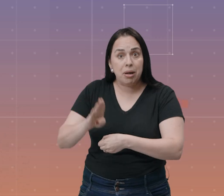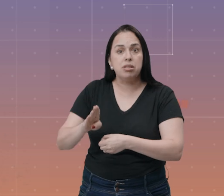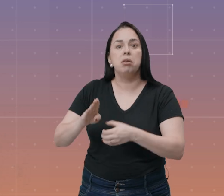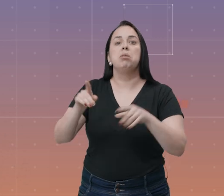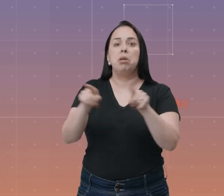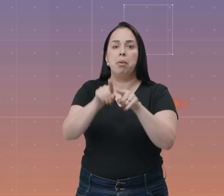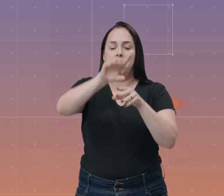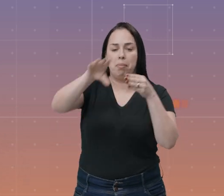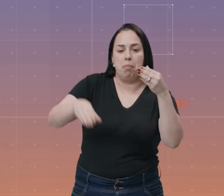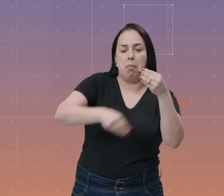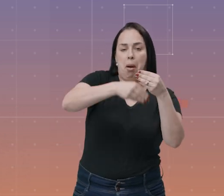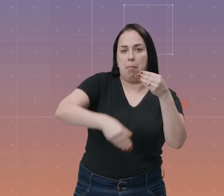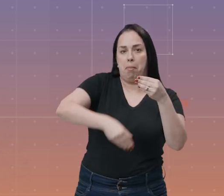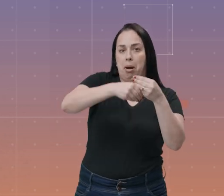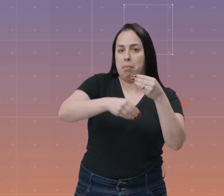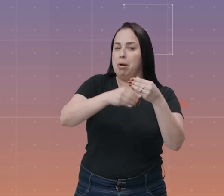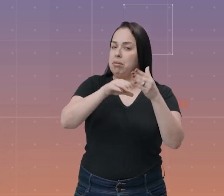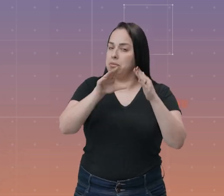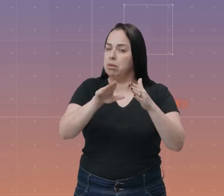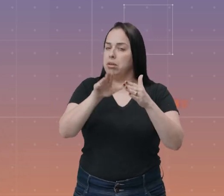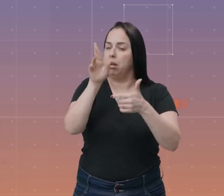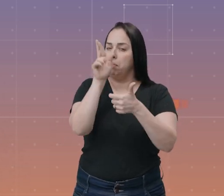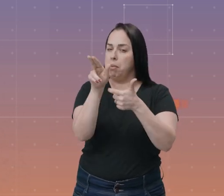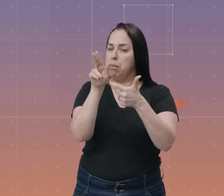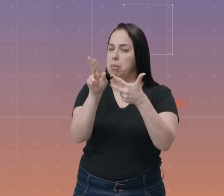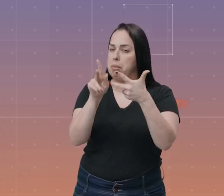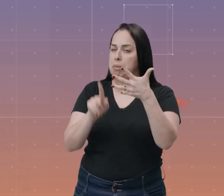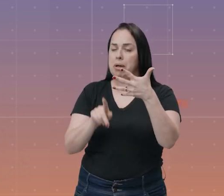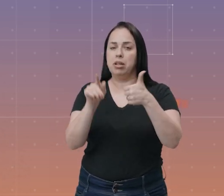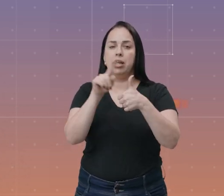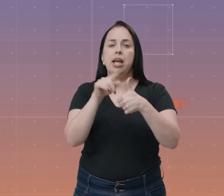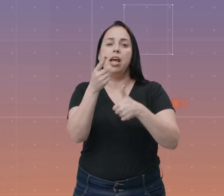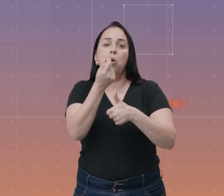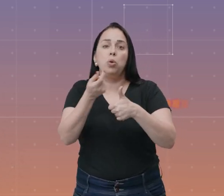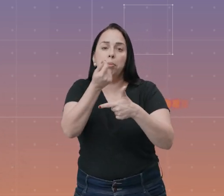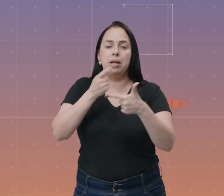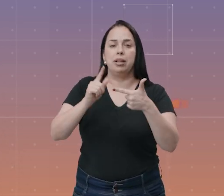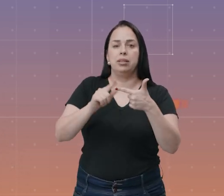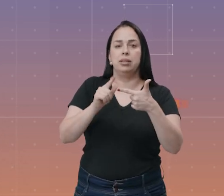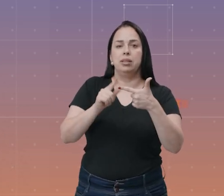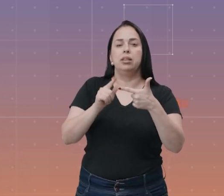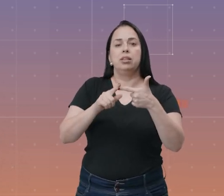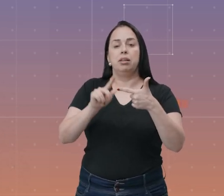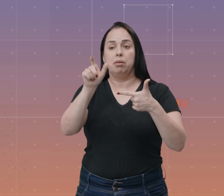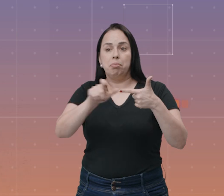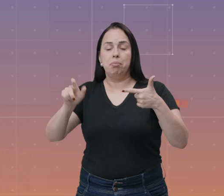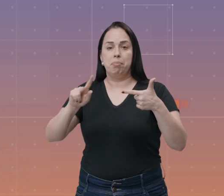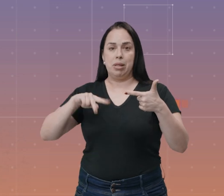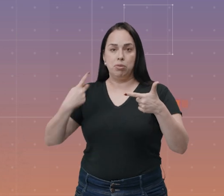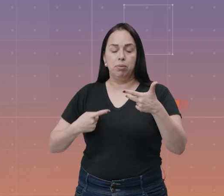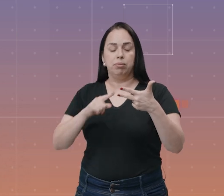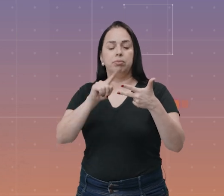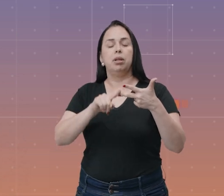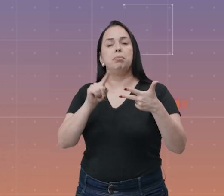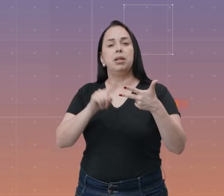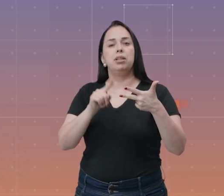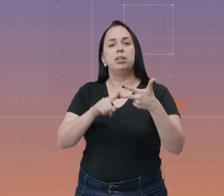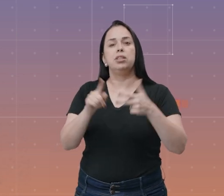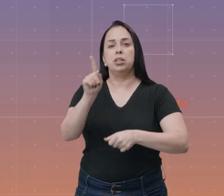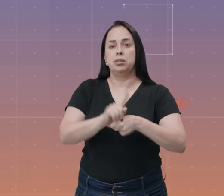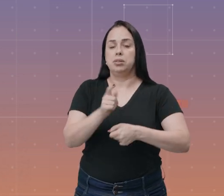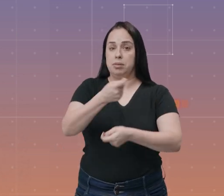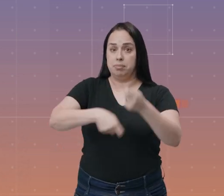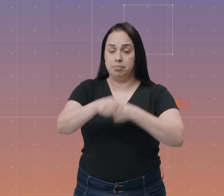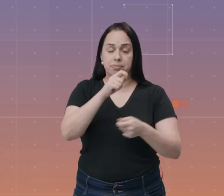brasileiros estão nessa lista, que levou em consideração diversos indicadores, como economia, capital humano e gestão.